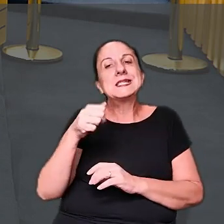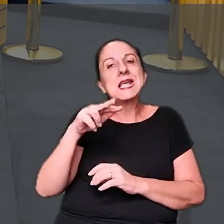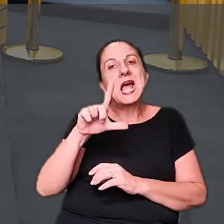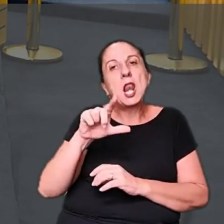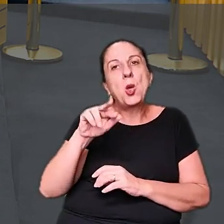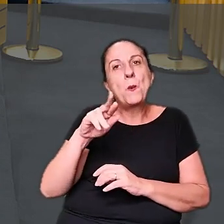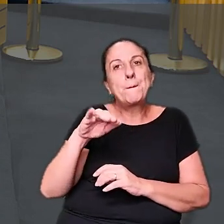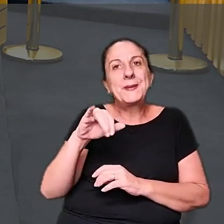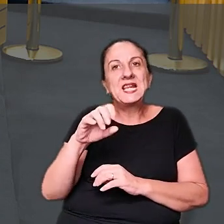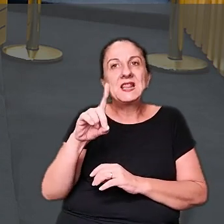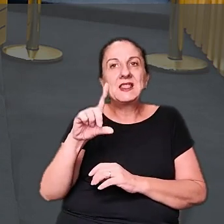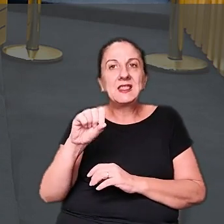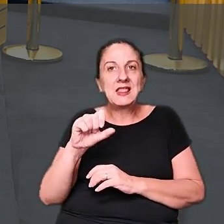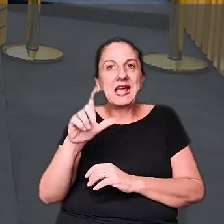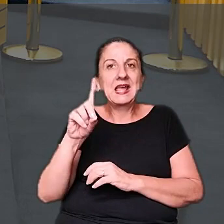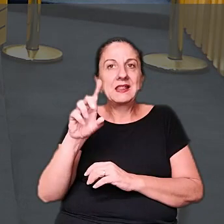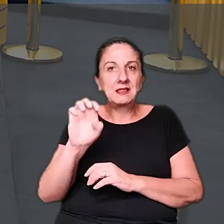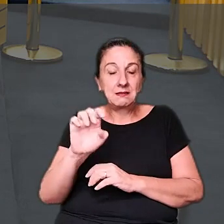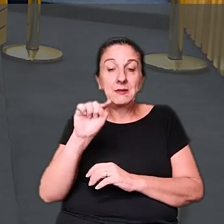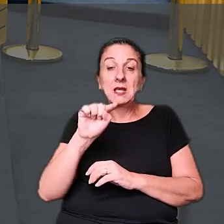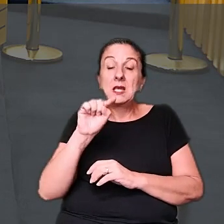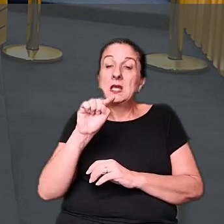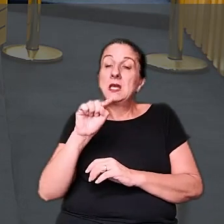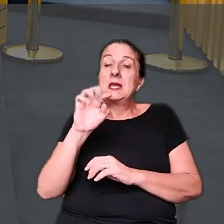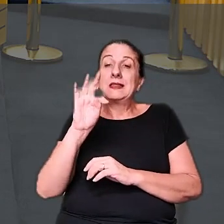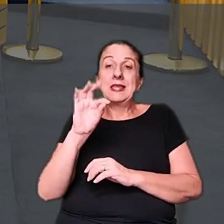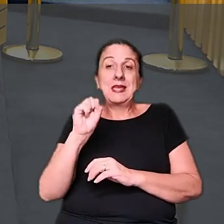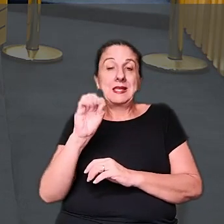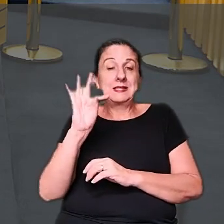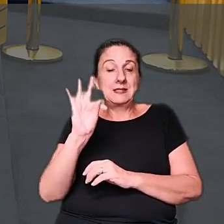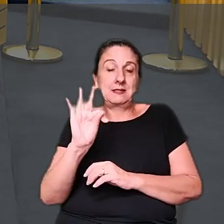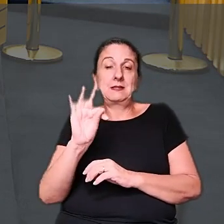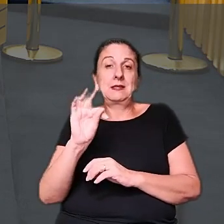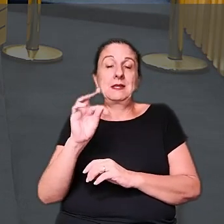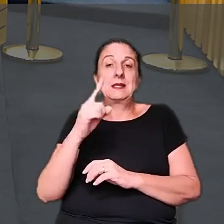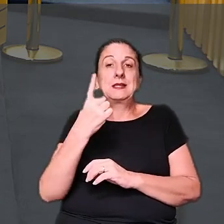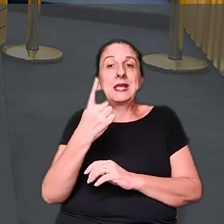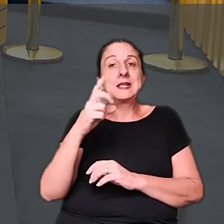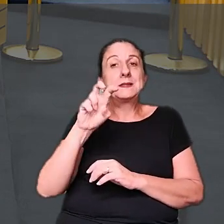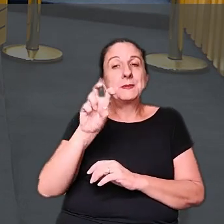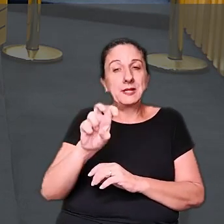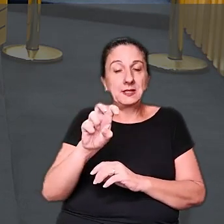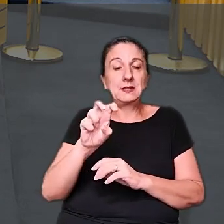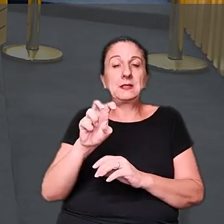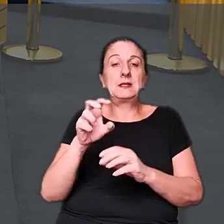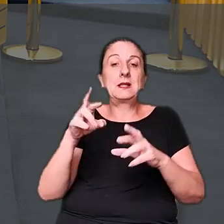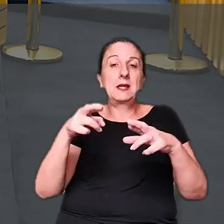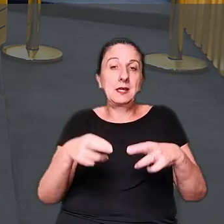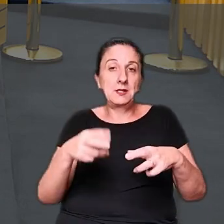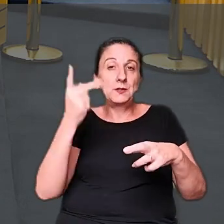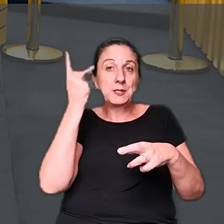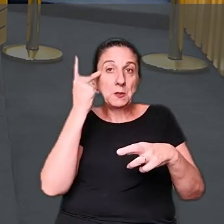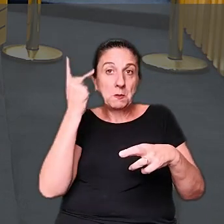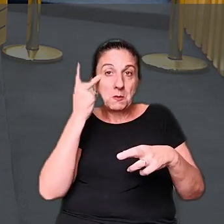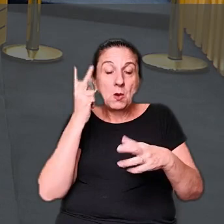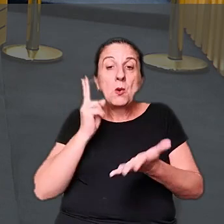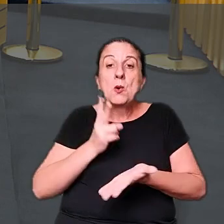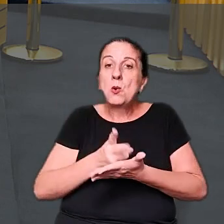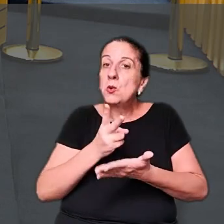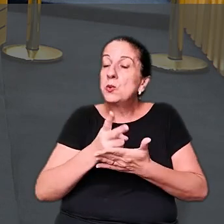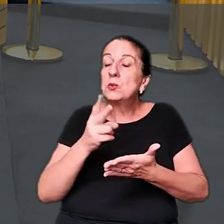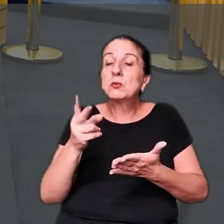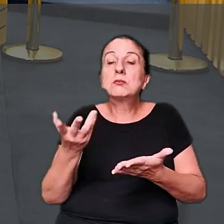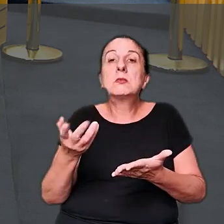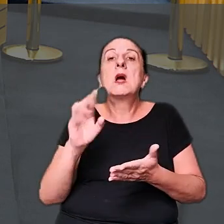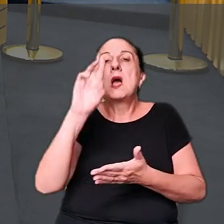a insalubridade. Ao analisar o caso, o Tribunal Regional do Trabalho da 15ª Região em Campinas, São Paulo,